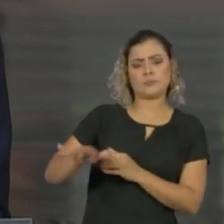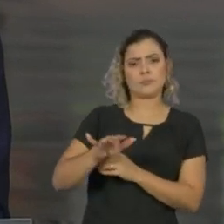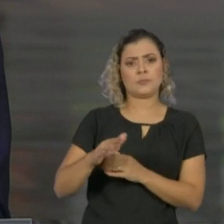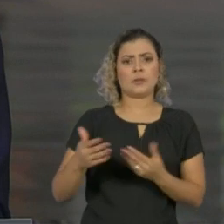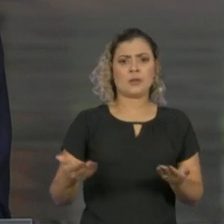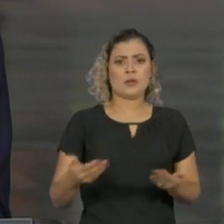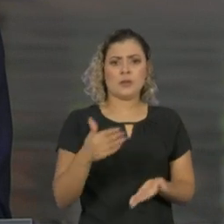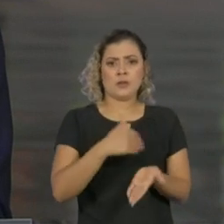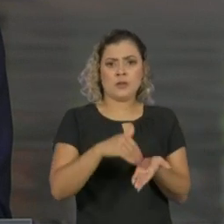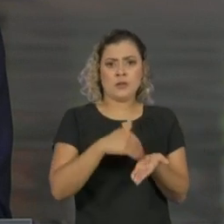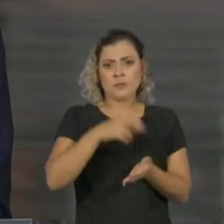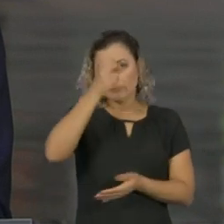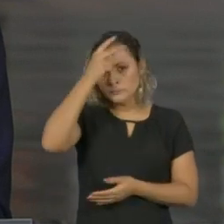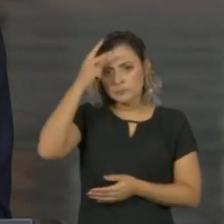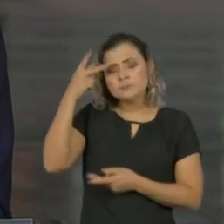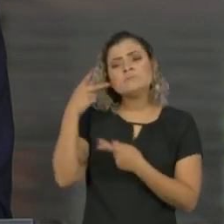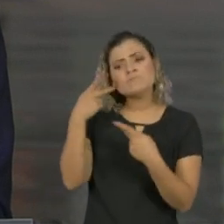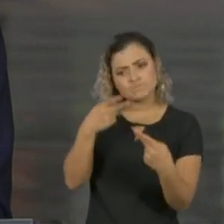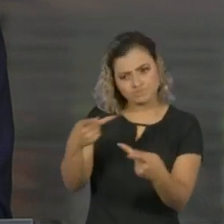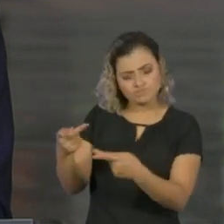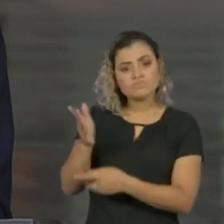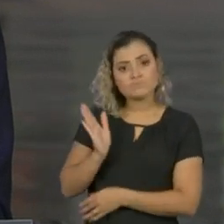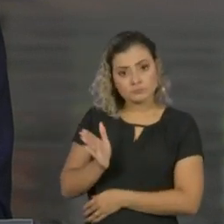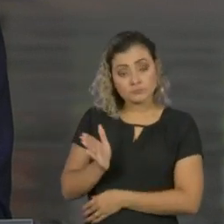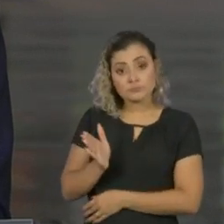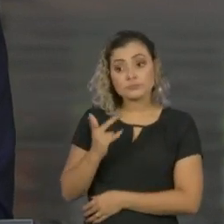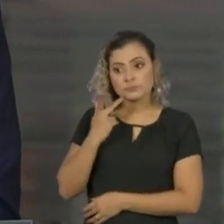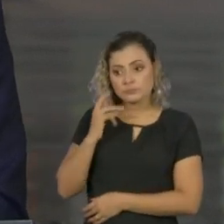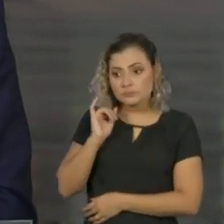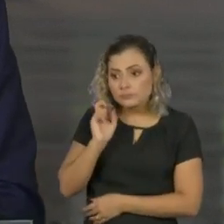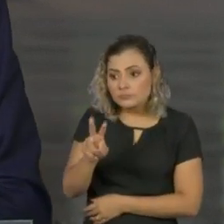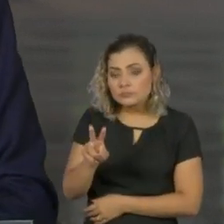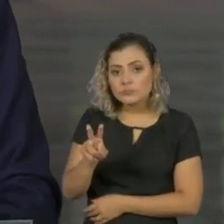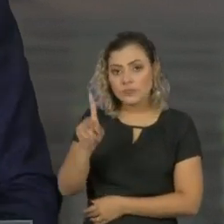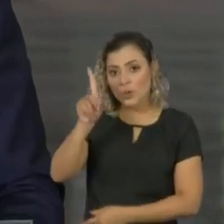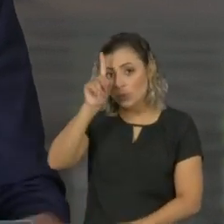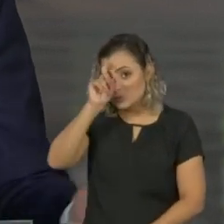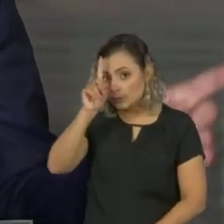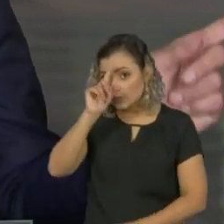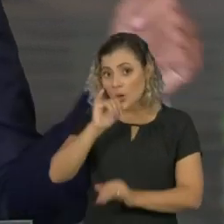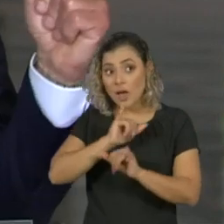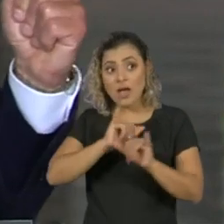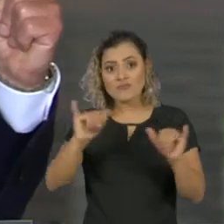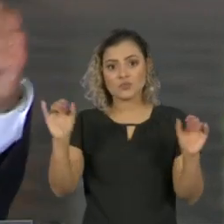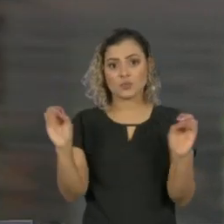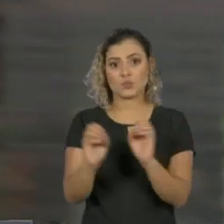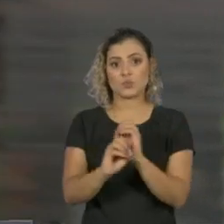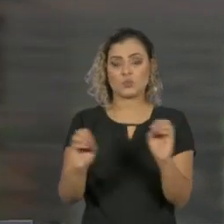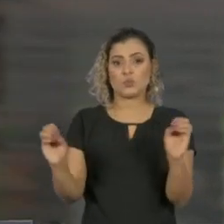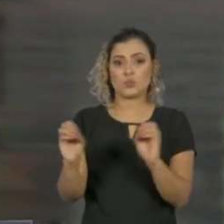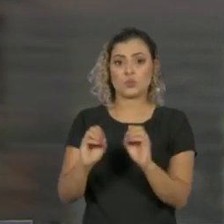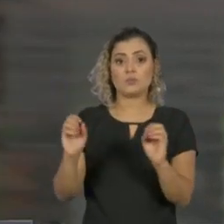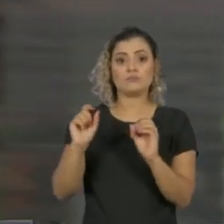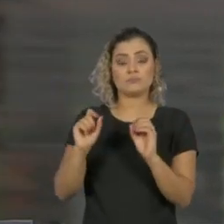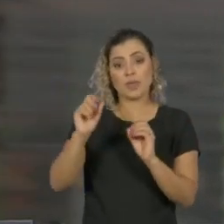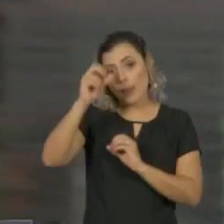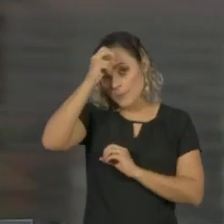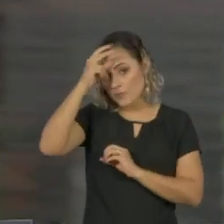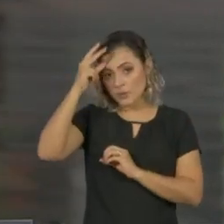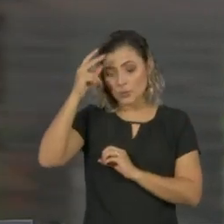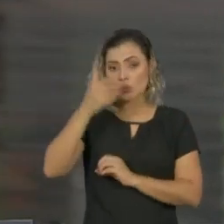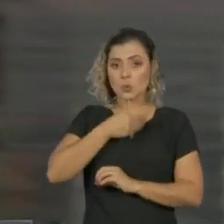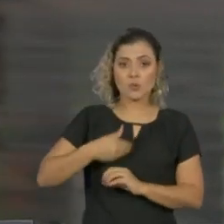secretário municipal esteve lá e disse, inclusive, que, de fato, o hospital não comunicou às autoridades, no caso a prefeitura